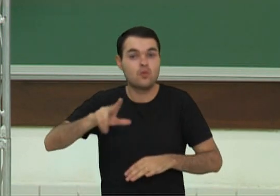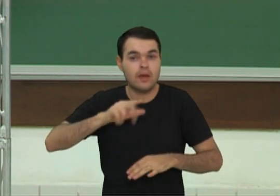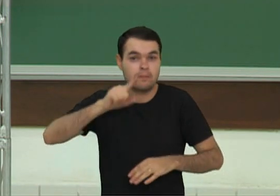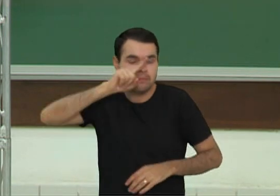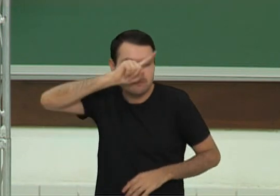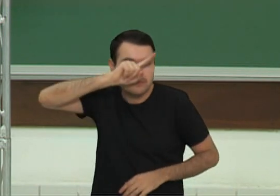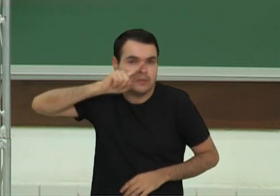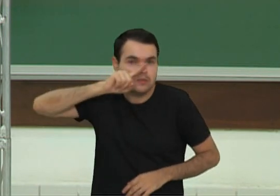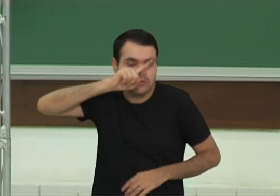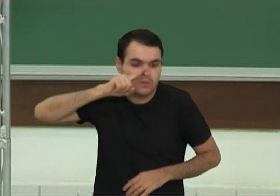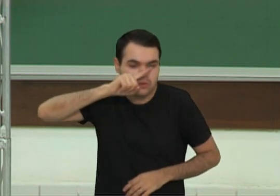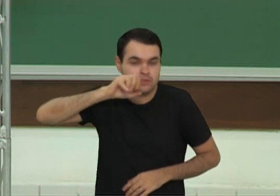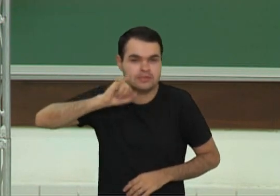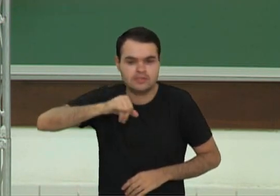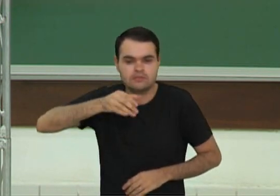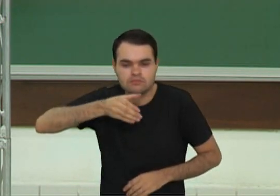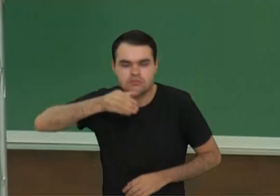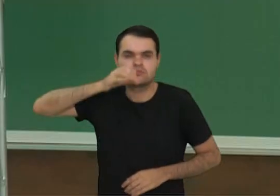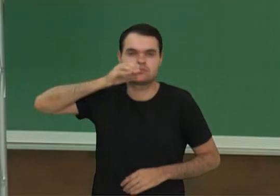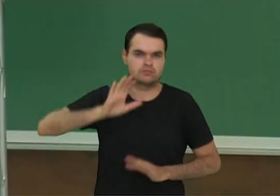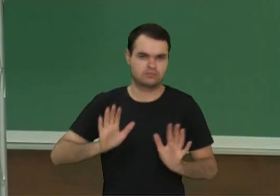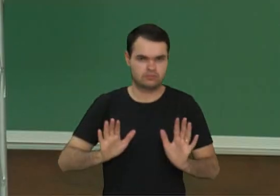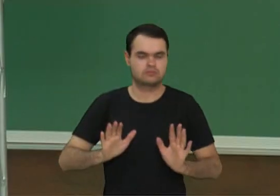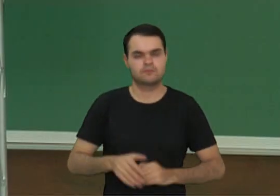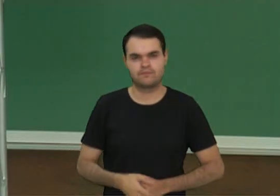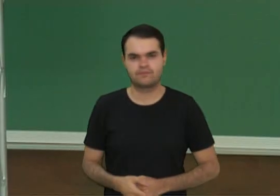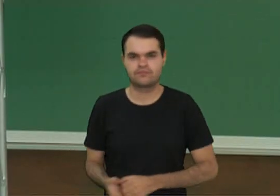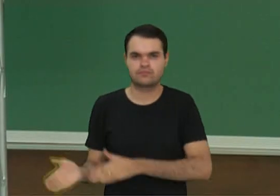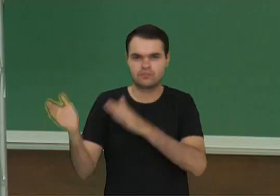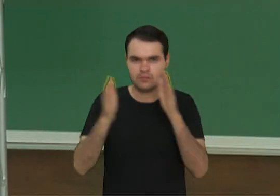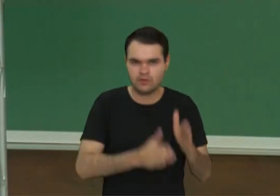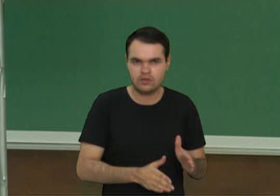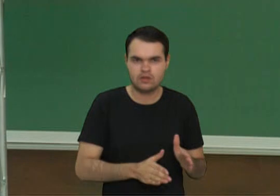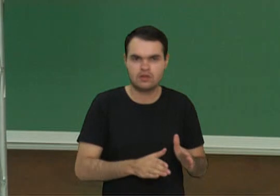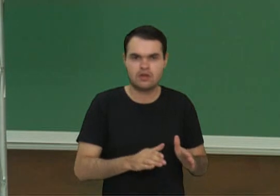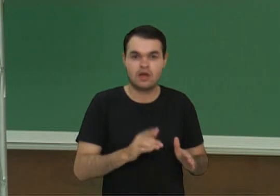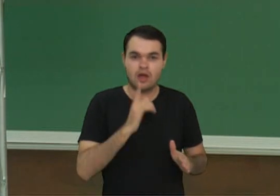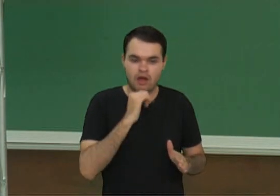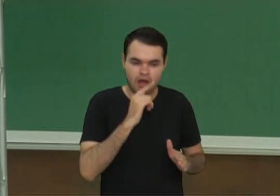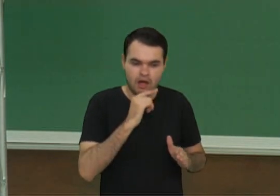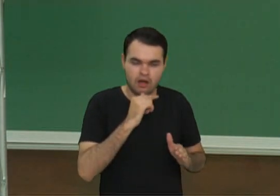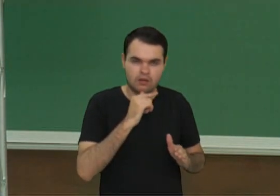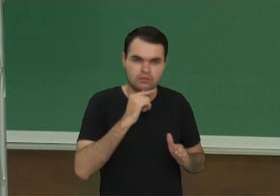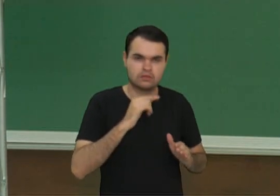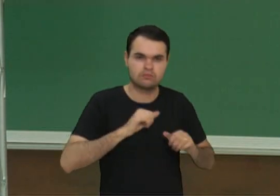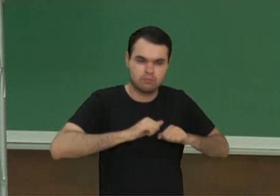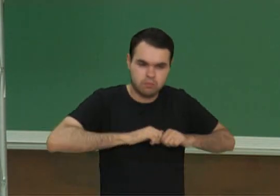nociva caso consumida. Já quando falamos das águas contaminadas, aí sim